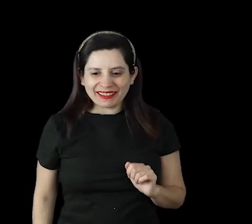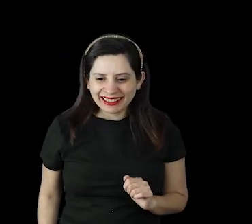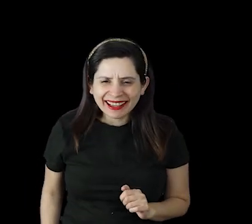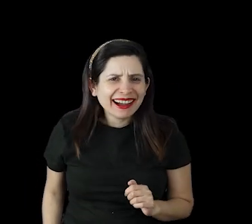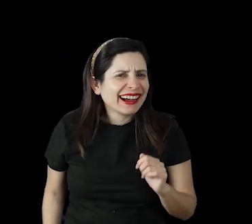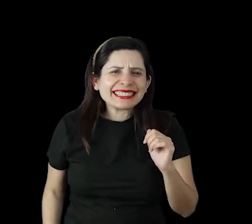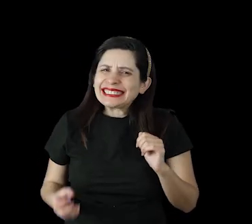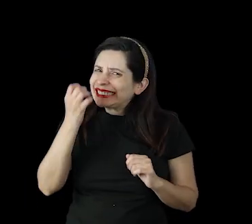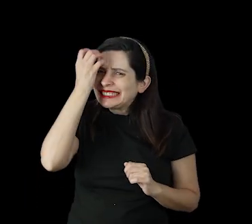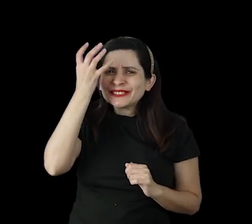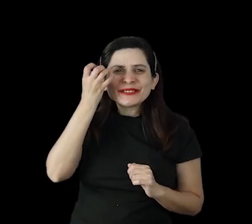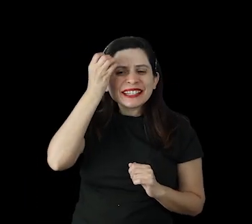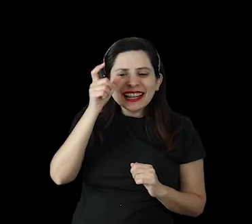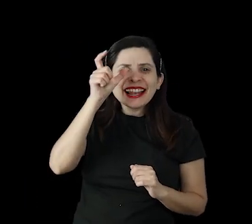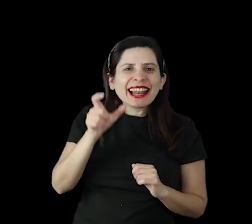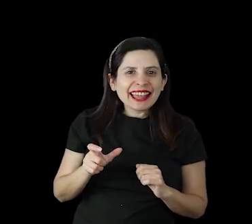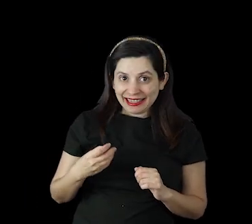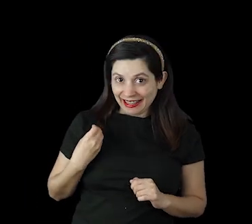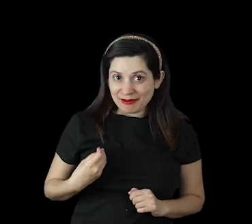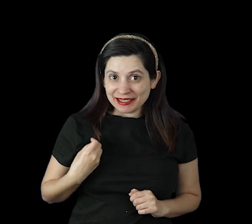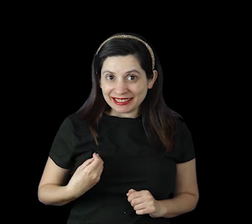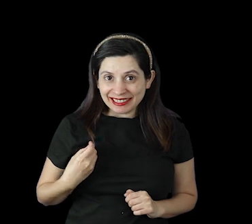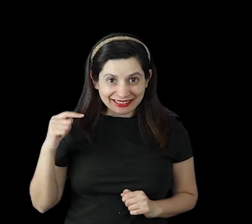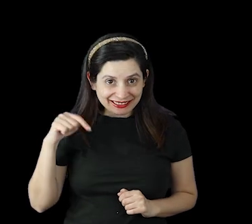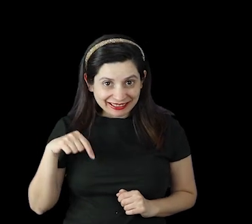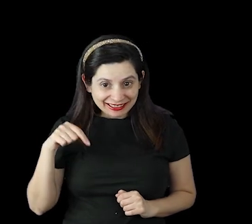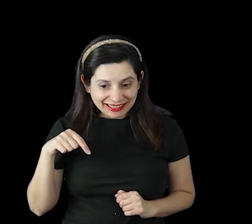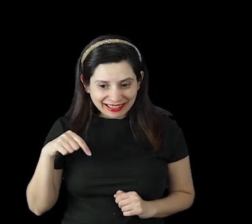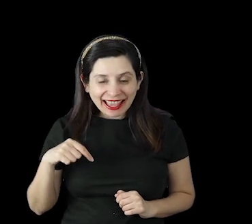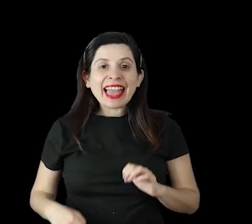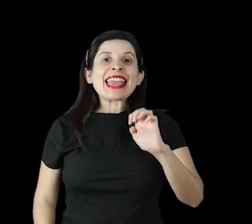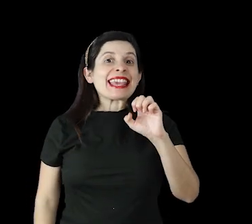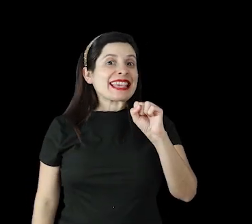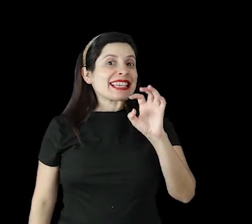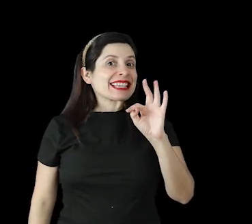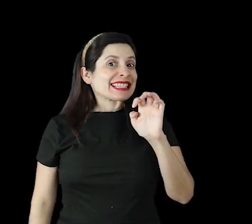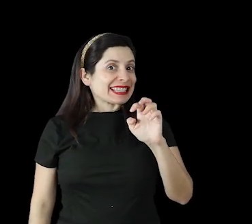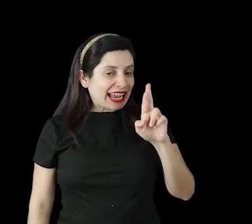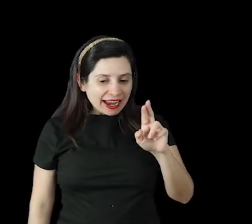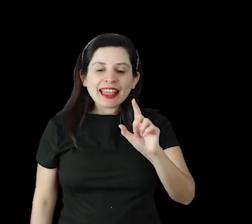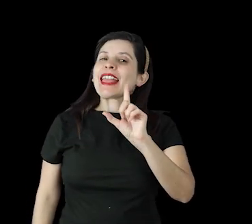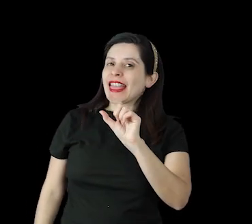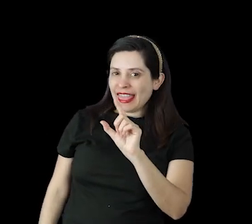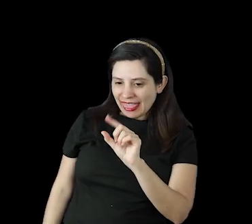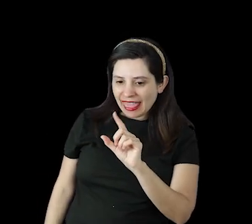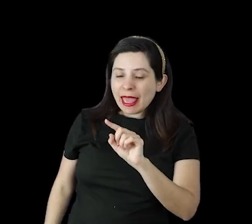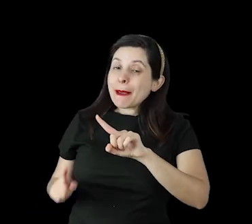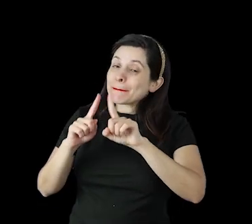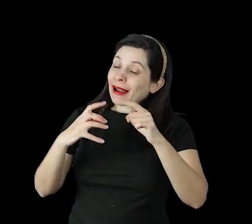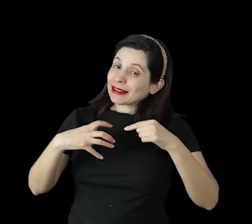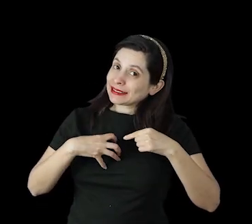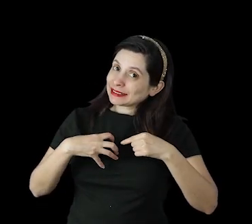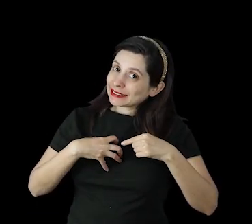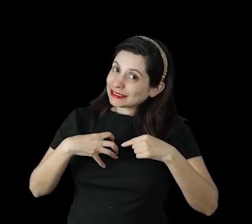Então eu não lembro quem foi, se essa pessoa está aqui. É Esther, né? É, mas era mais assim no sentido